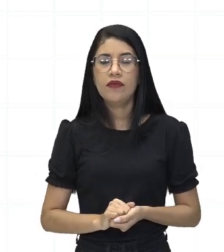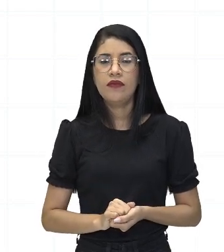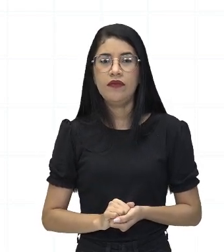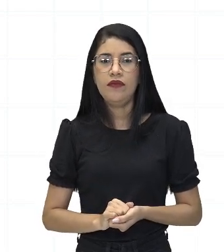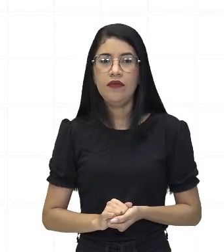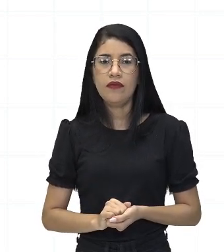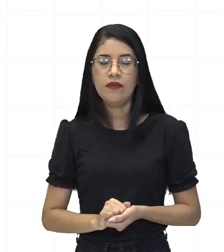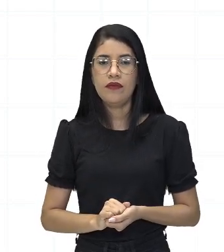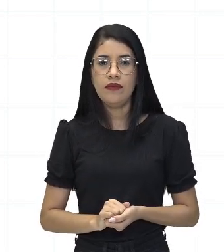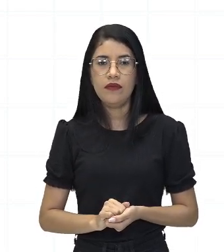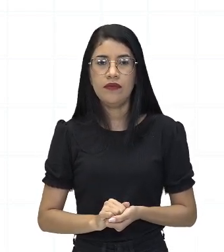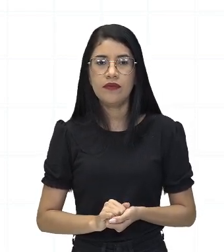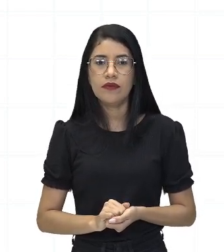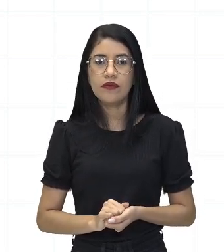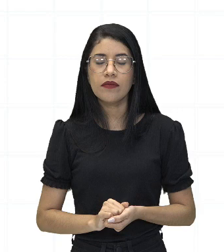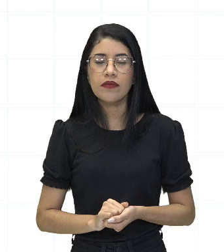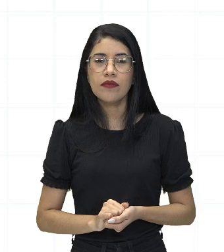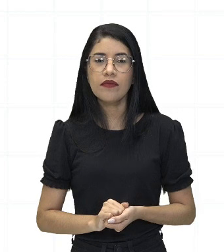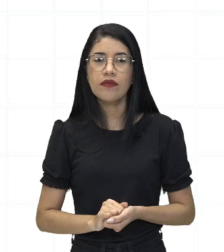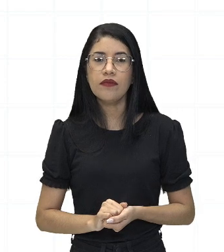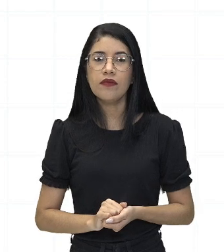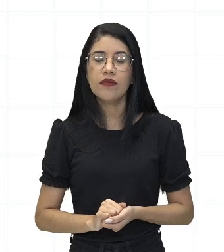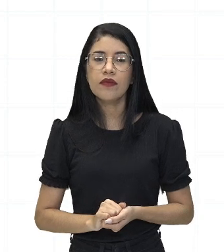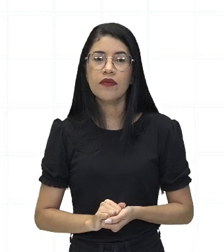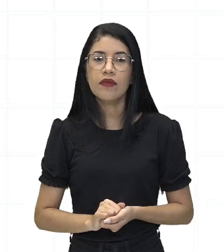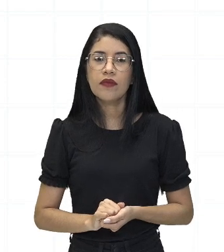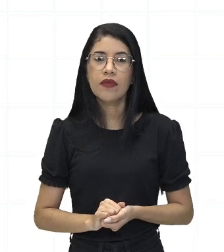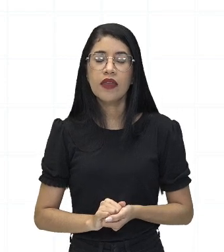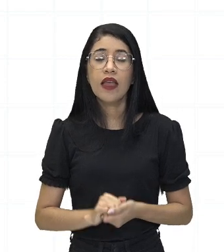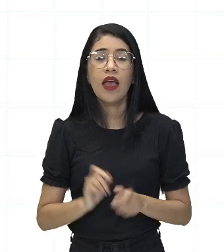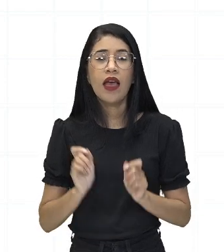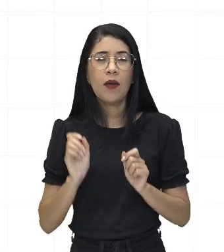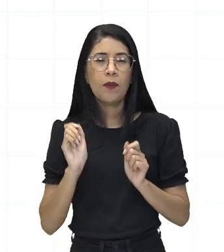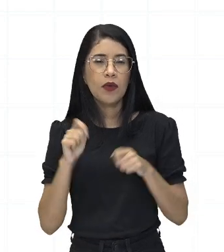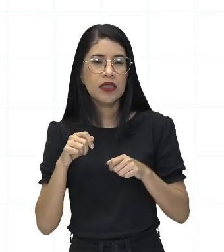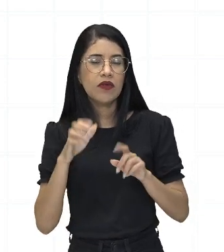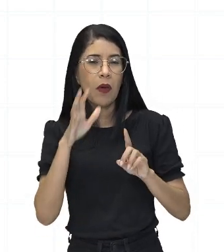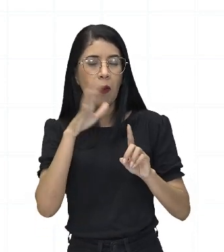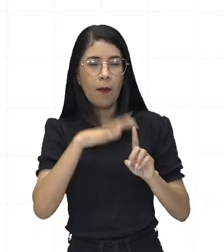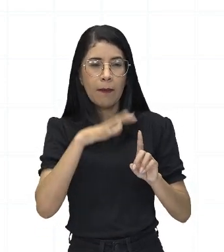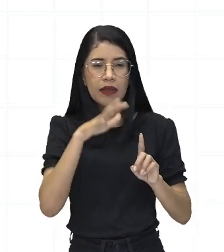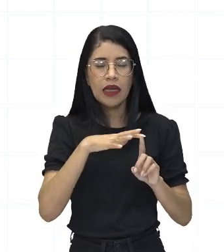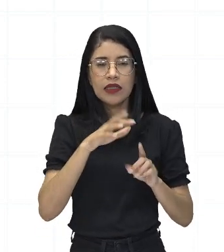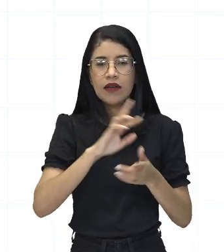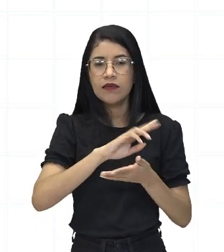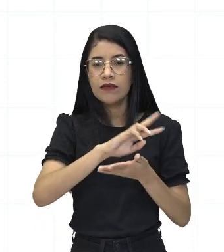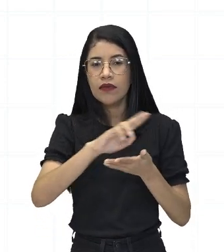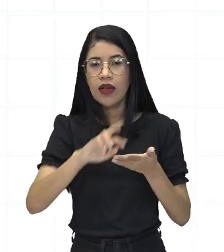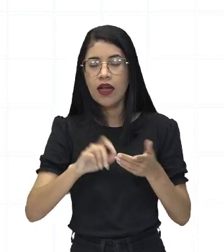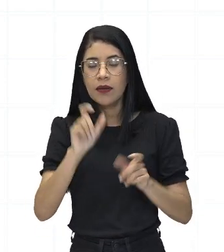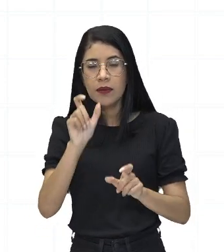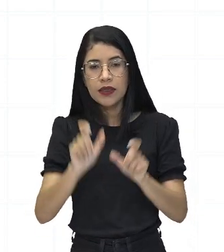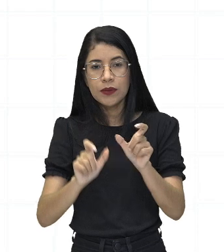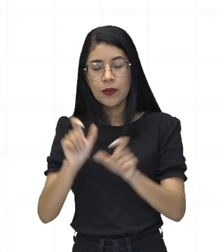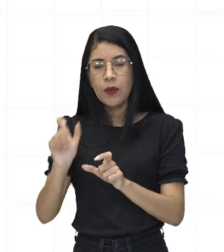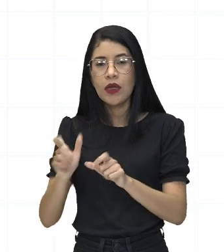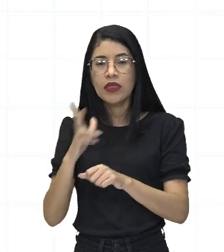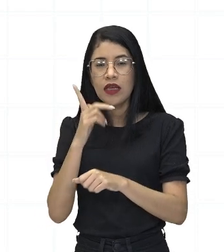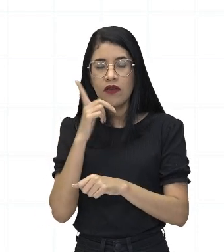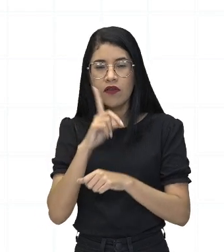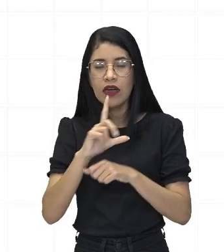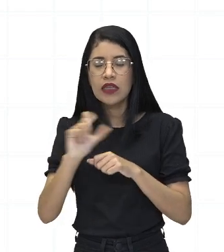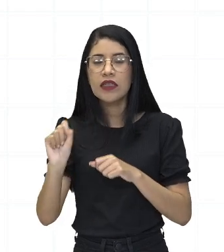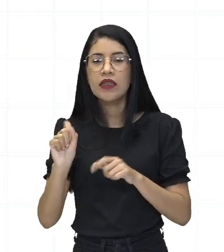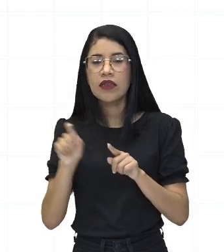Do Arco do Triunfo. Ele era feito para homenagear, tá? Os feitos vitoriosos sobre a questão